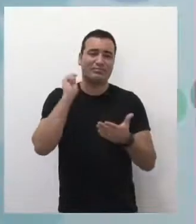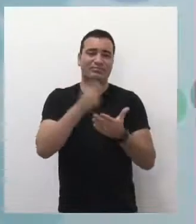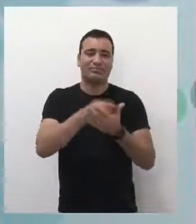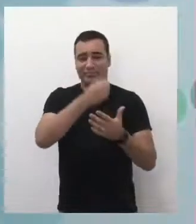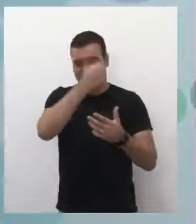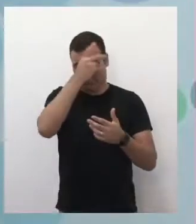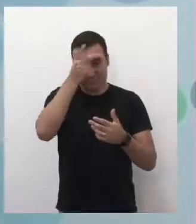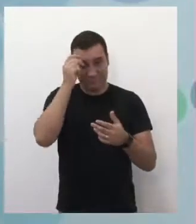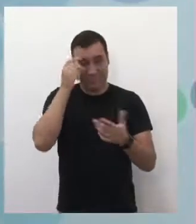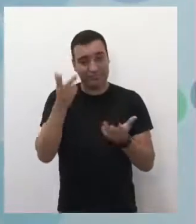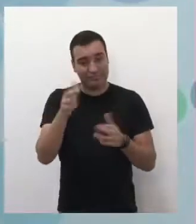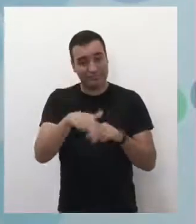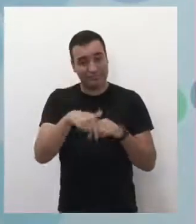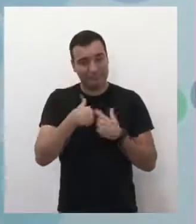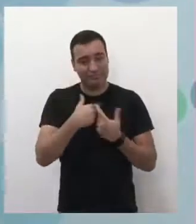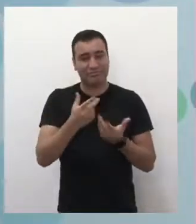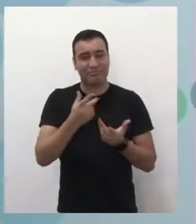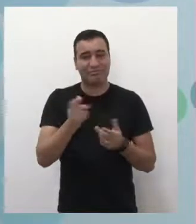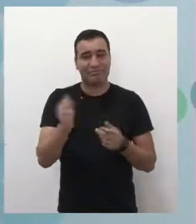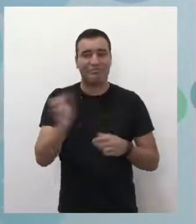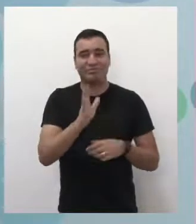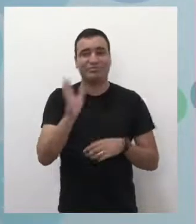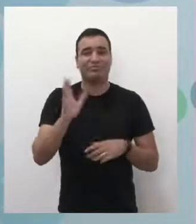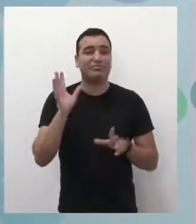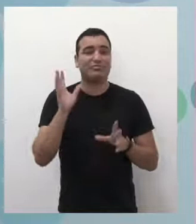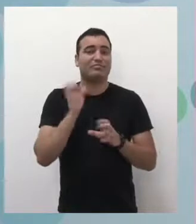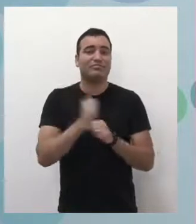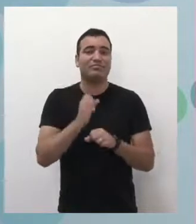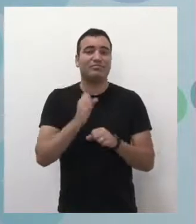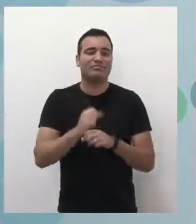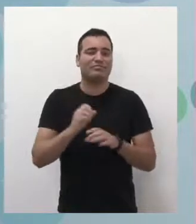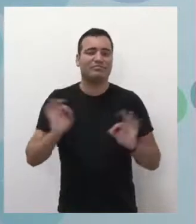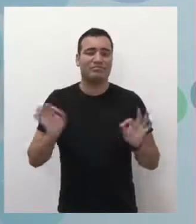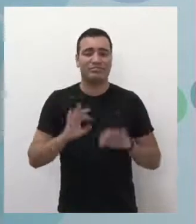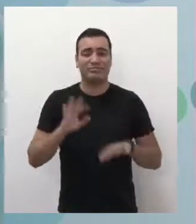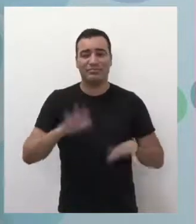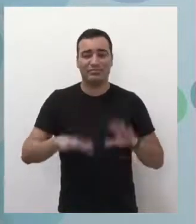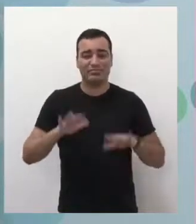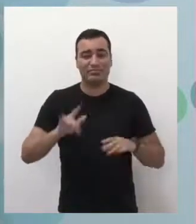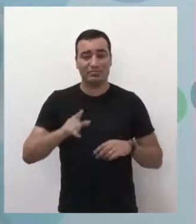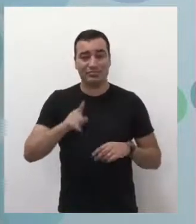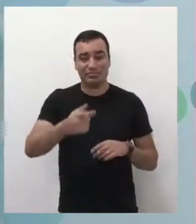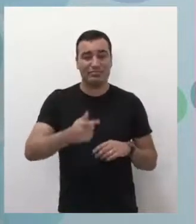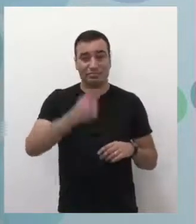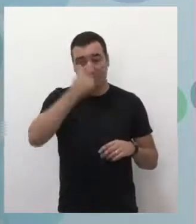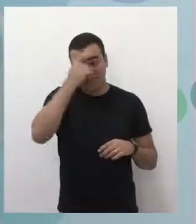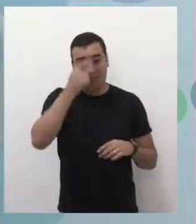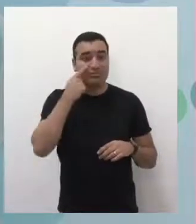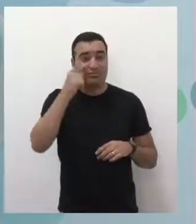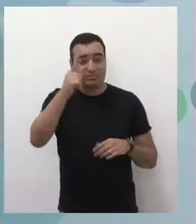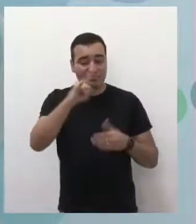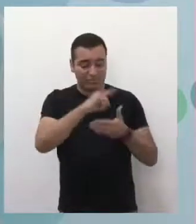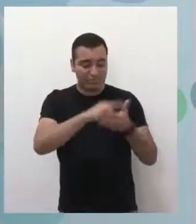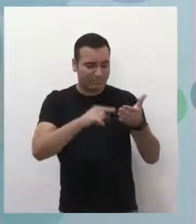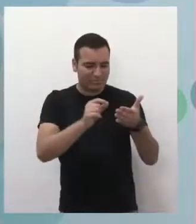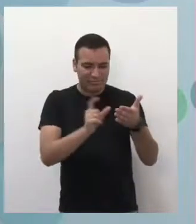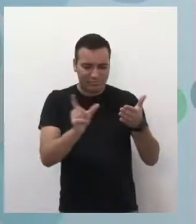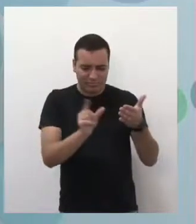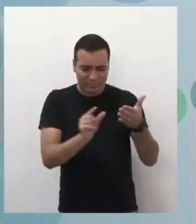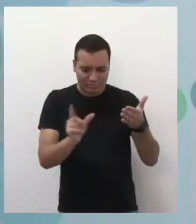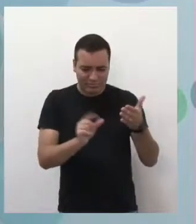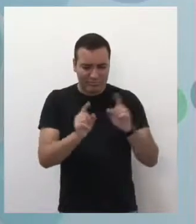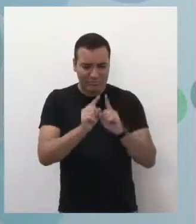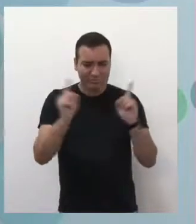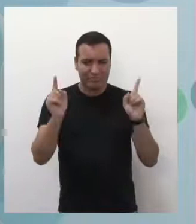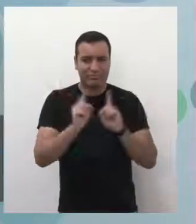falando que o negócio é caro. Sem fazer conta, já valeu a aula, porque assim você tem uma consciência, só olhando lá na conta de luz, mas o que é isso?